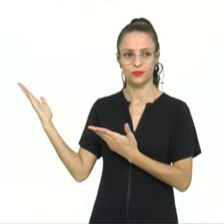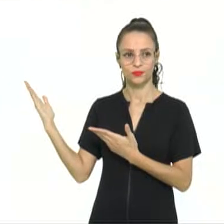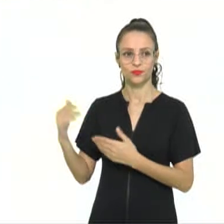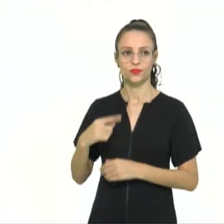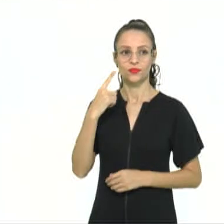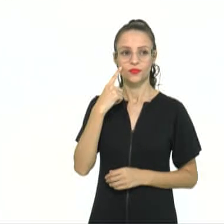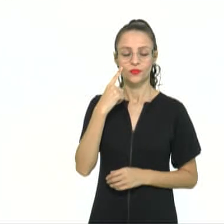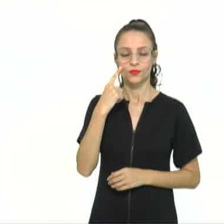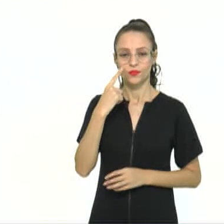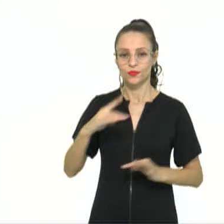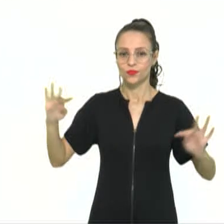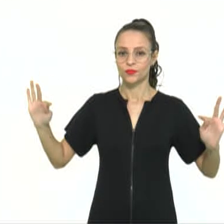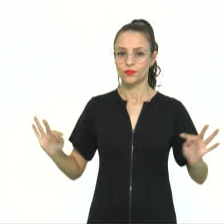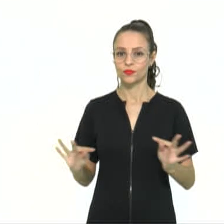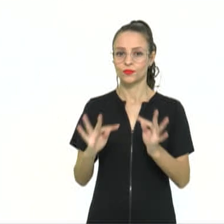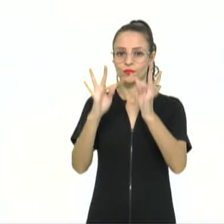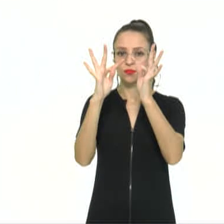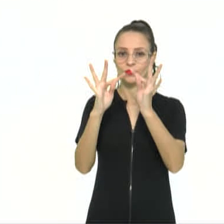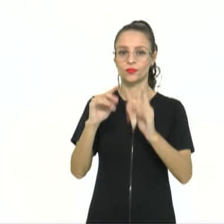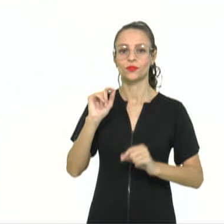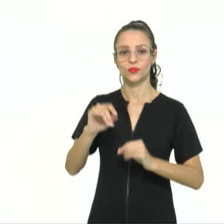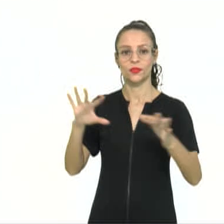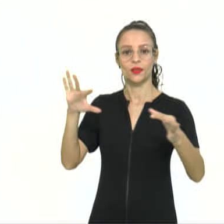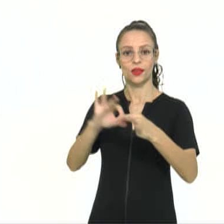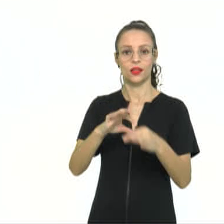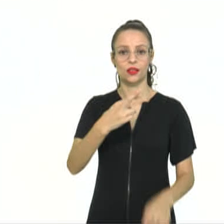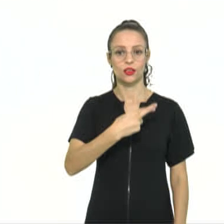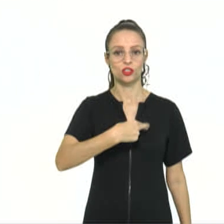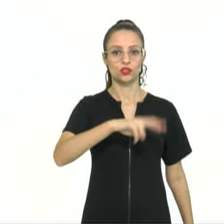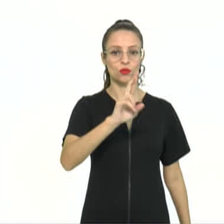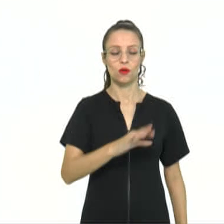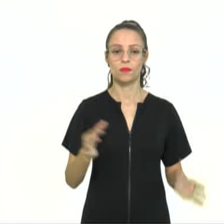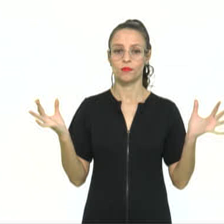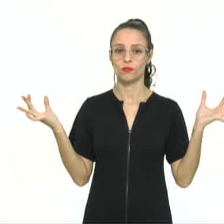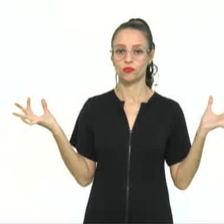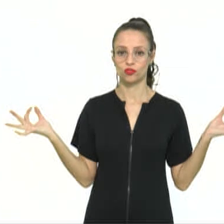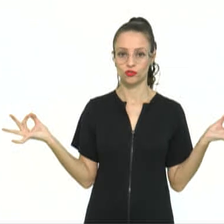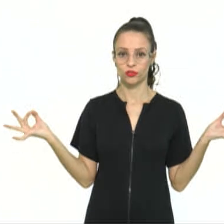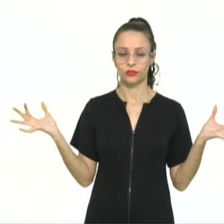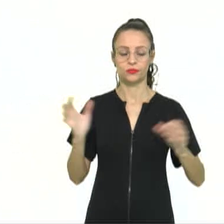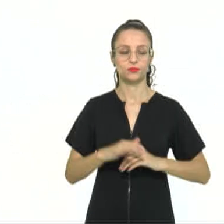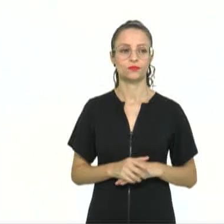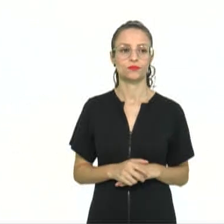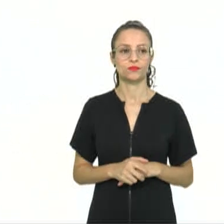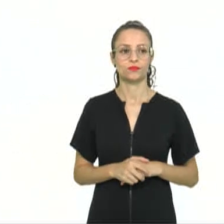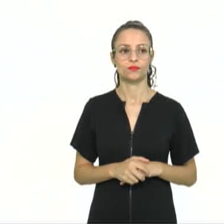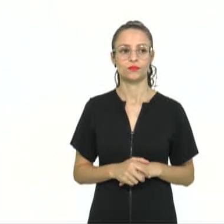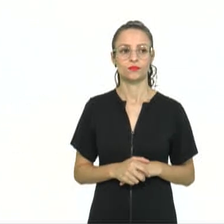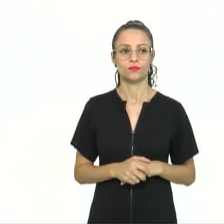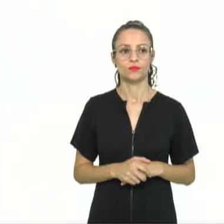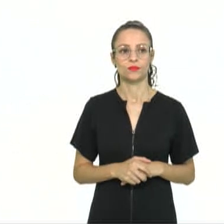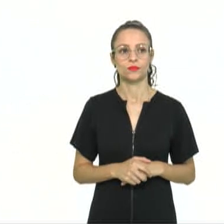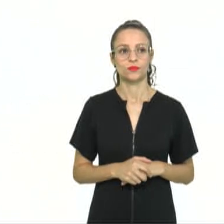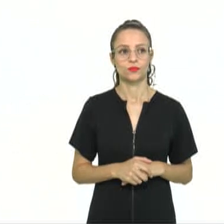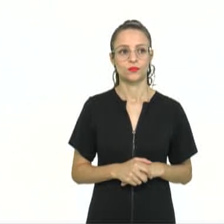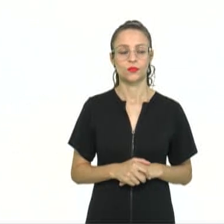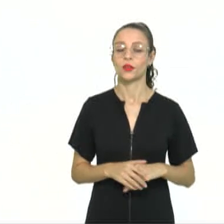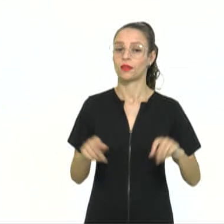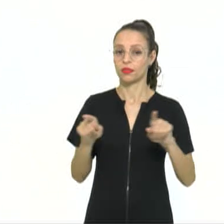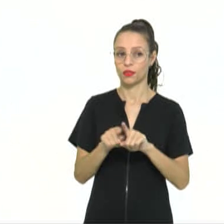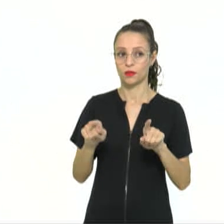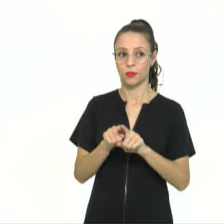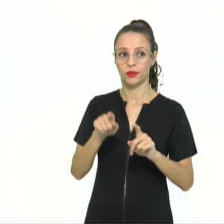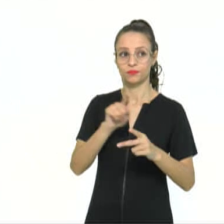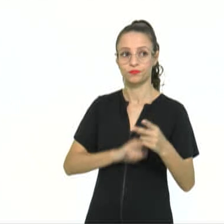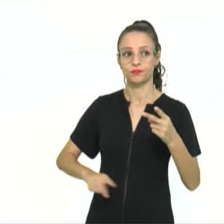algumas partes, né, do templo Shaolin que tem relação com a religião budista, né? Então, está colocado aqui para vocês. Além do templo